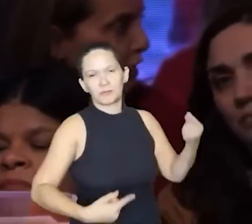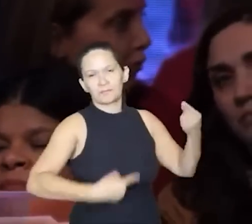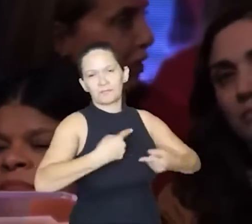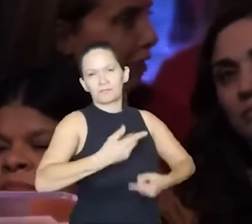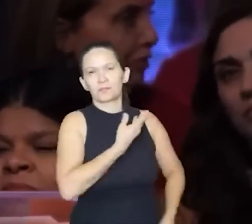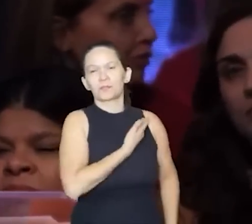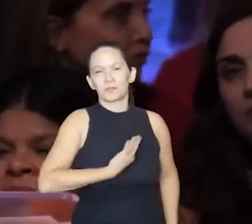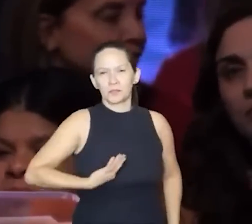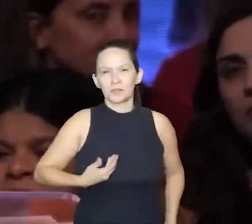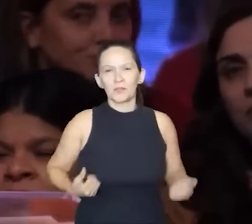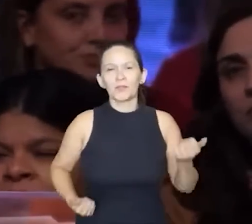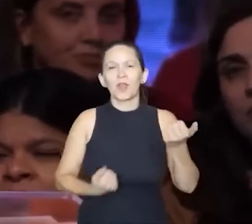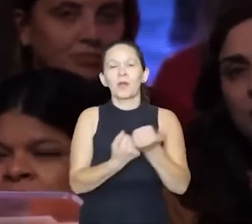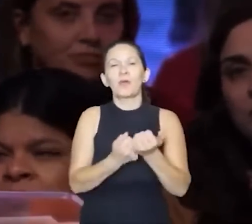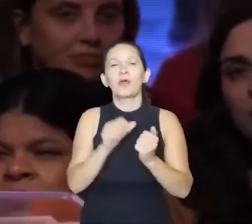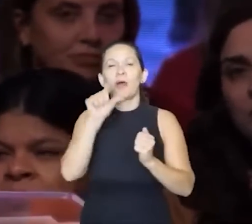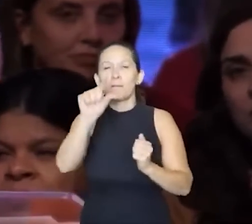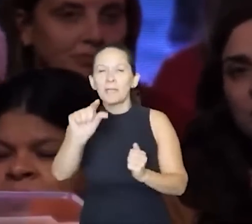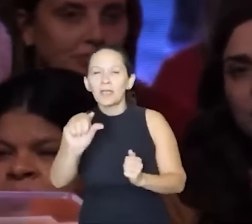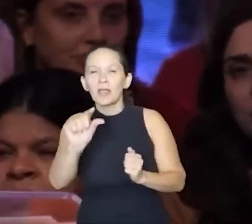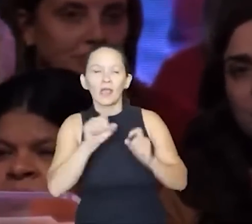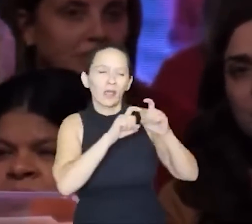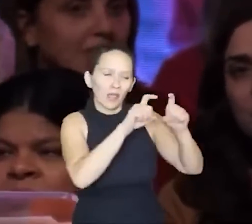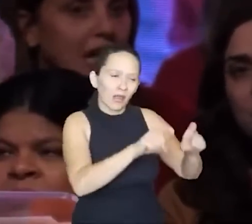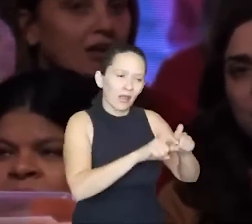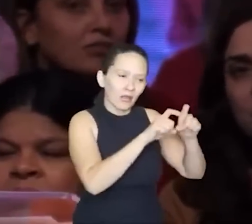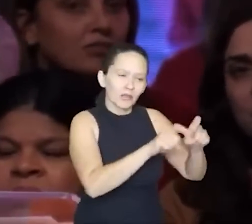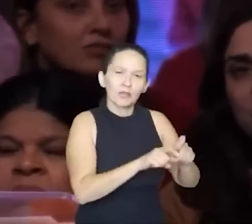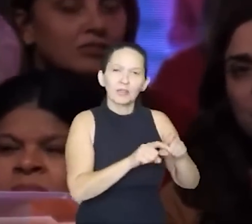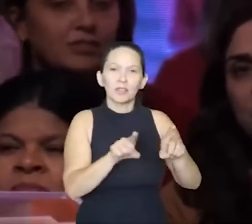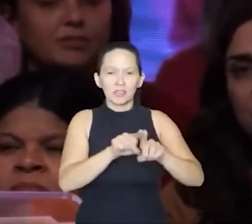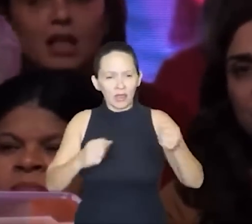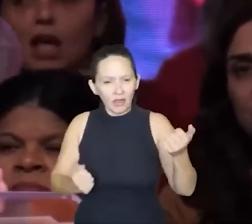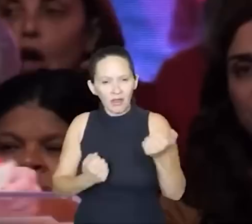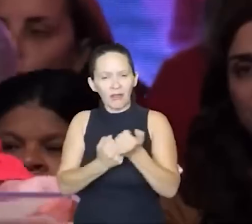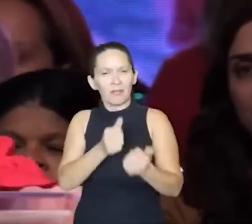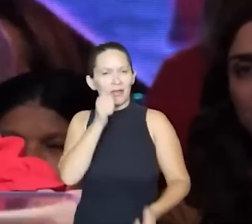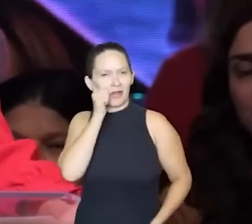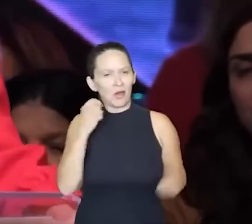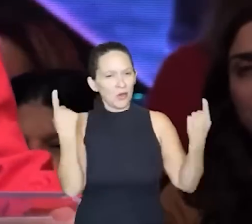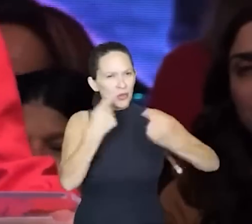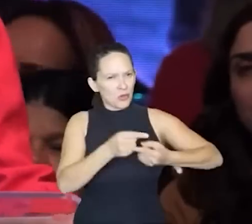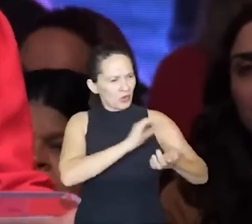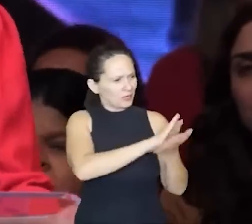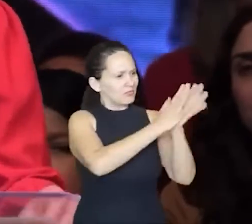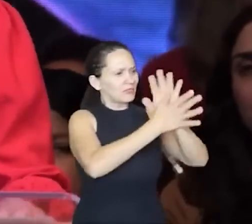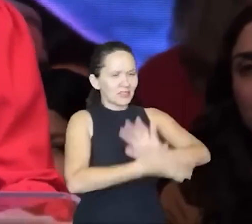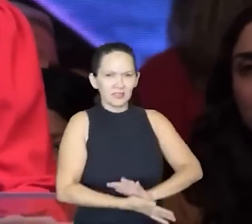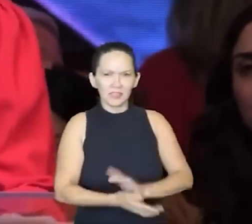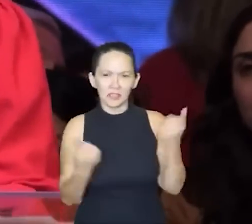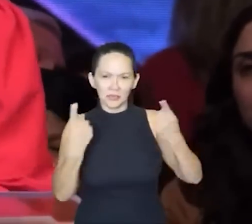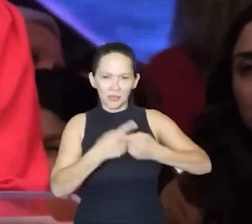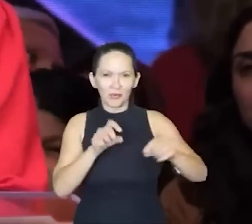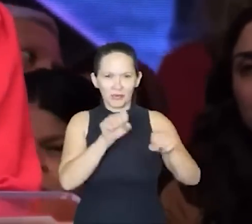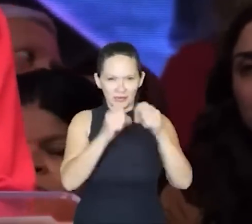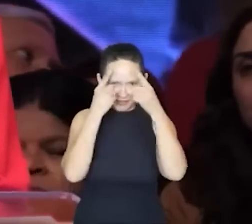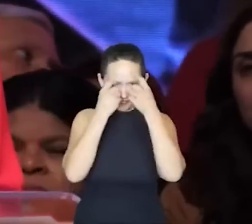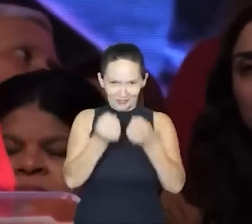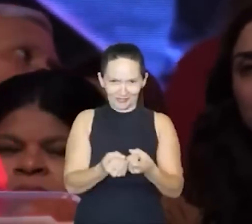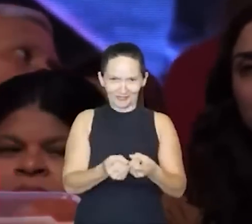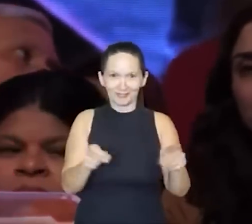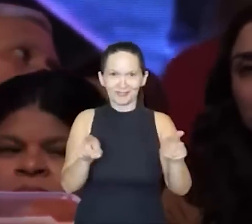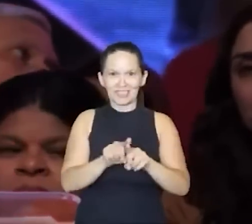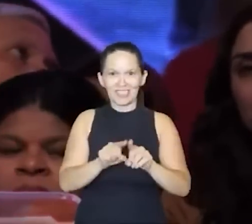apoio ao pequeno agricultor, da defesa das mulheres contra a discriminação e a violência, diante da